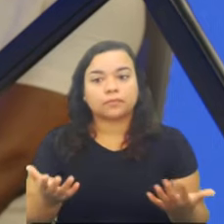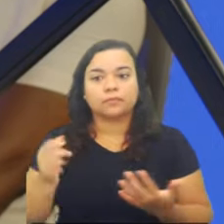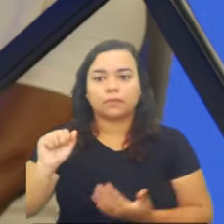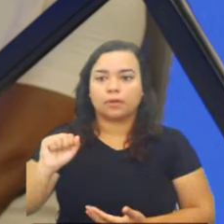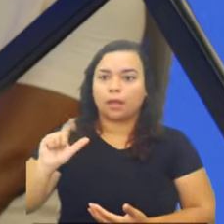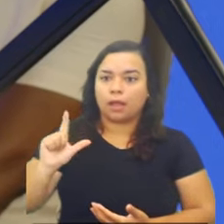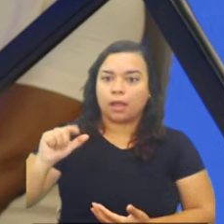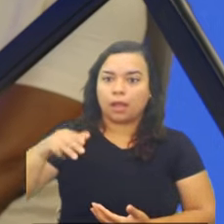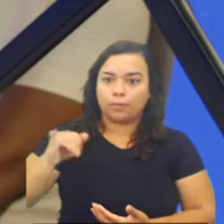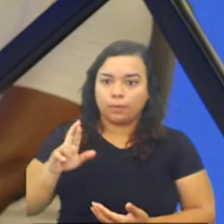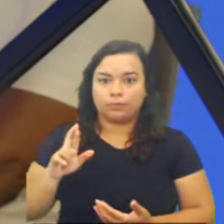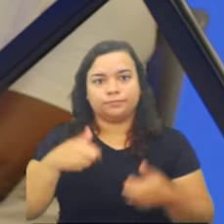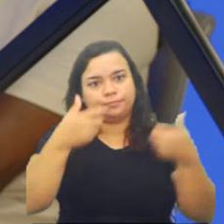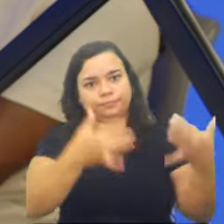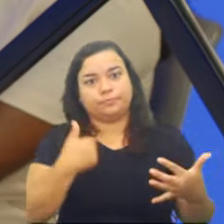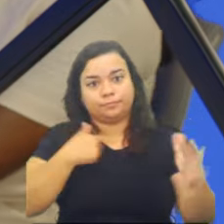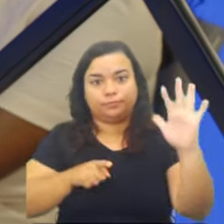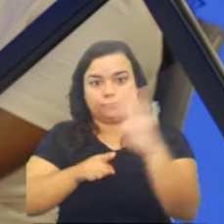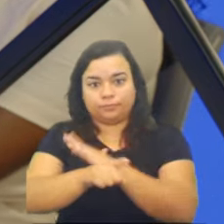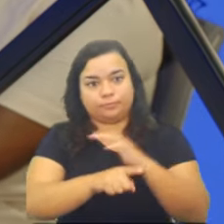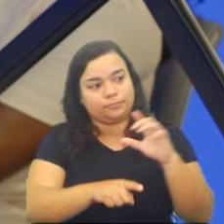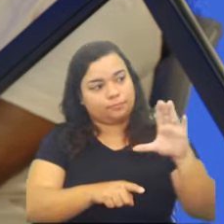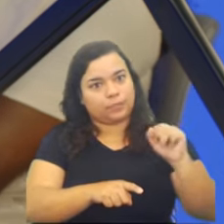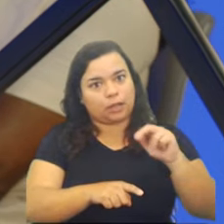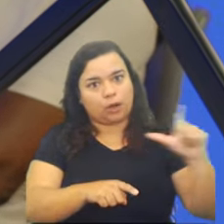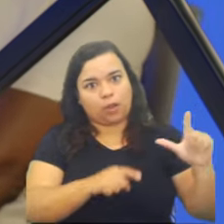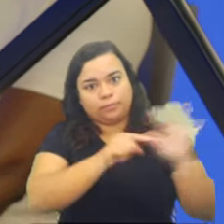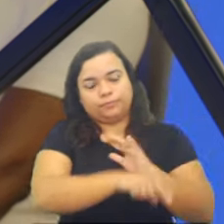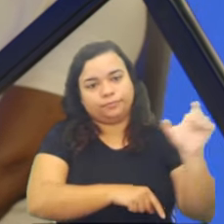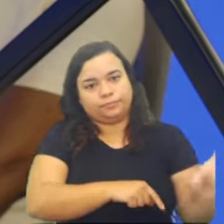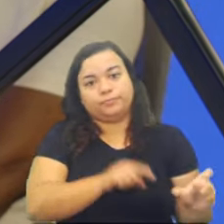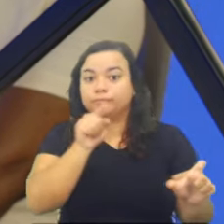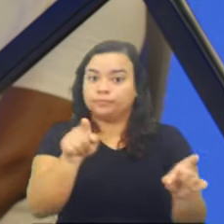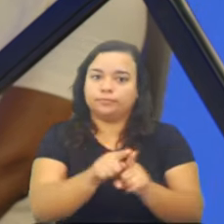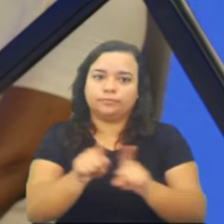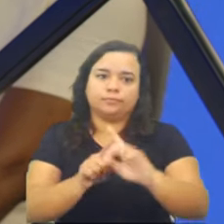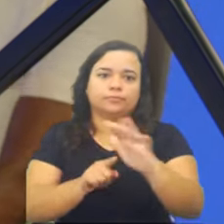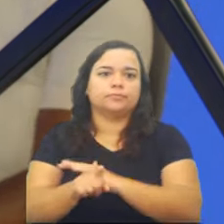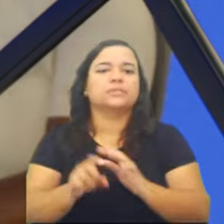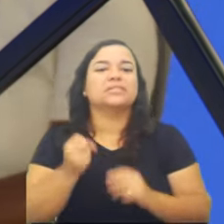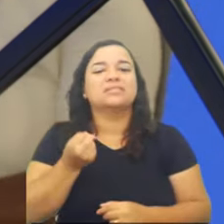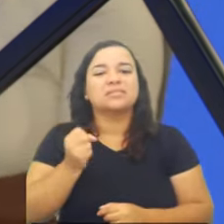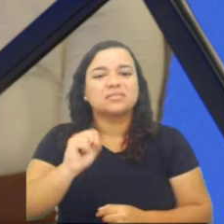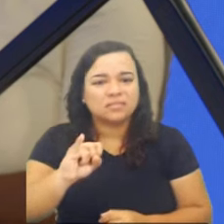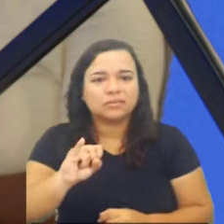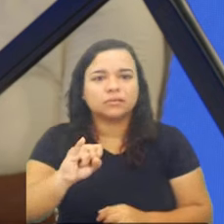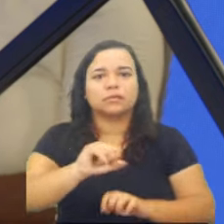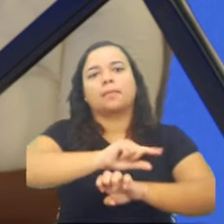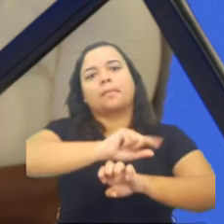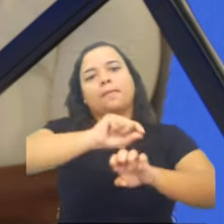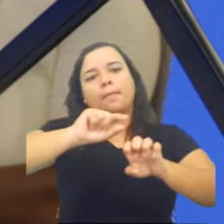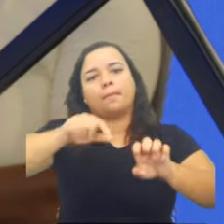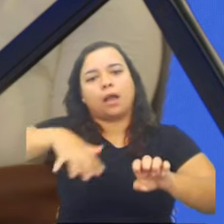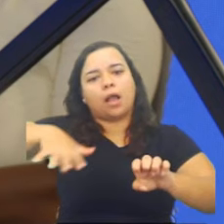bom Almir dá mesma forma que eu perguntei pra Carol também tenho que perguntar para você né E E se o